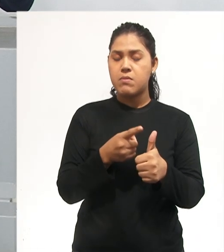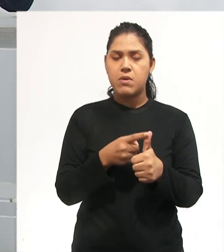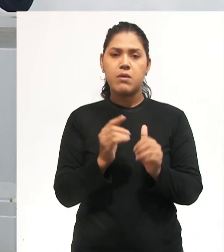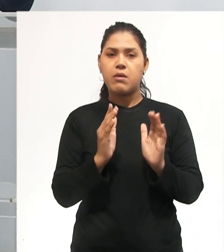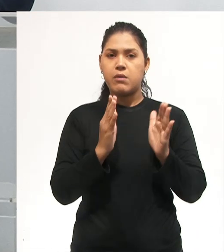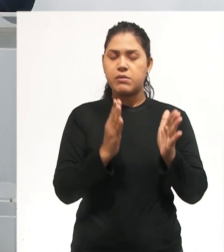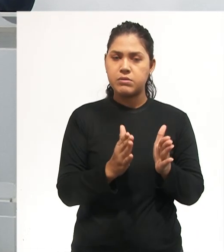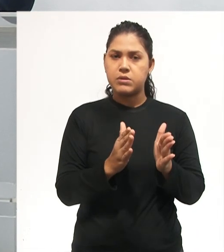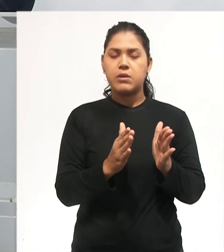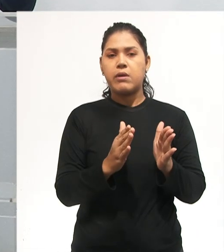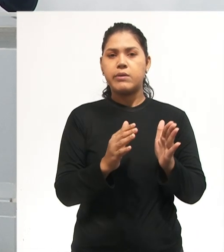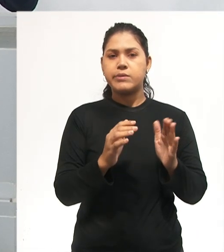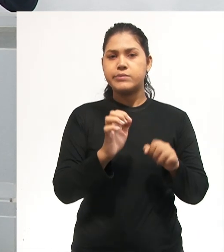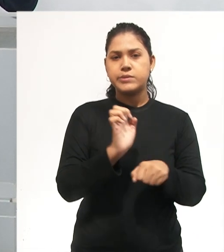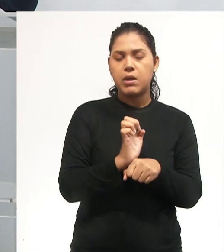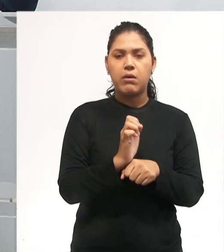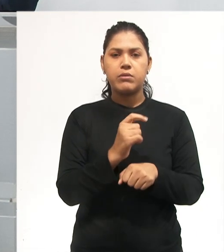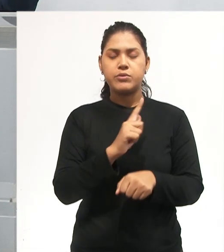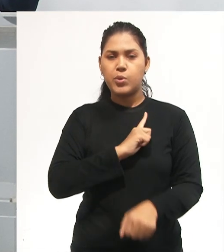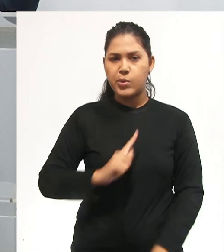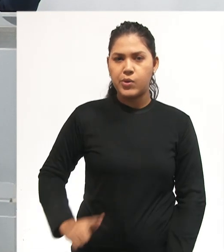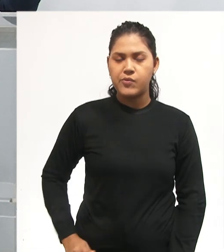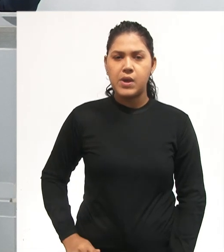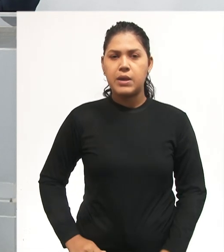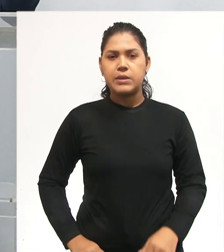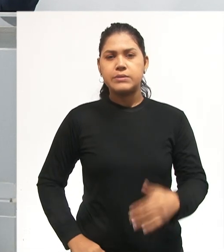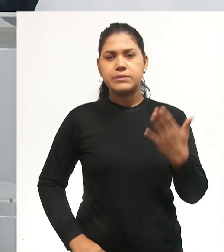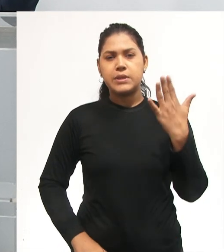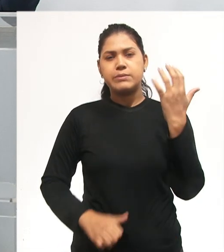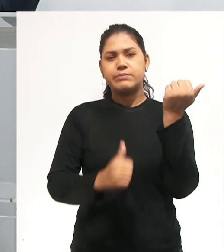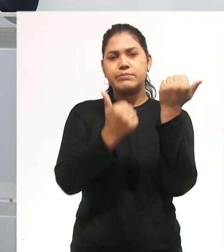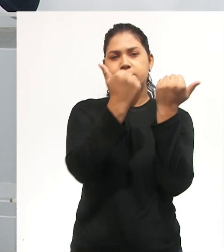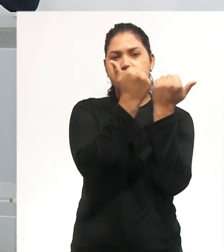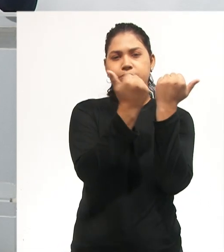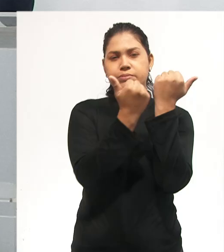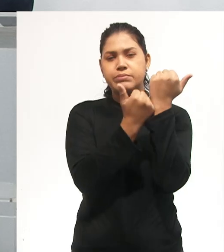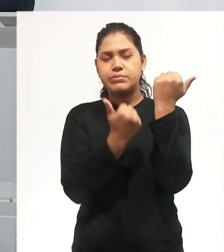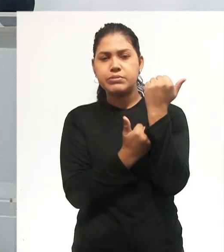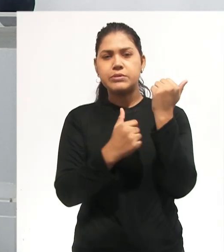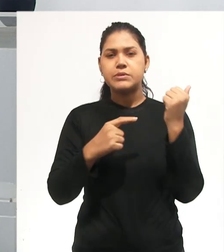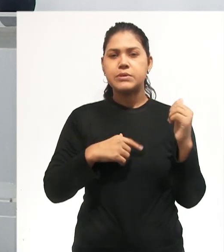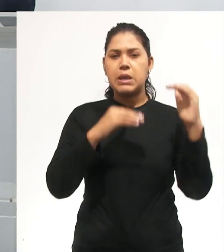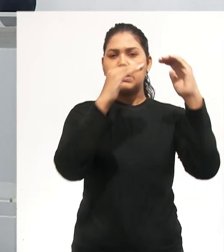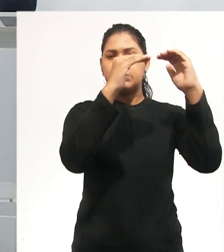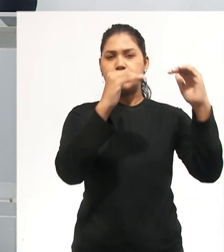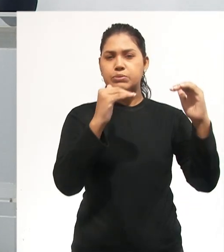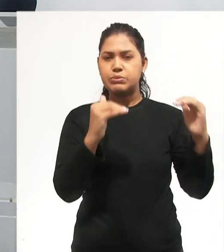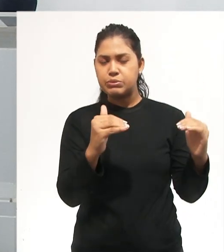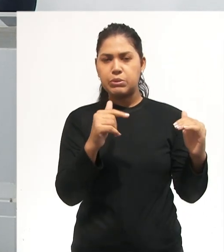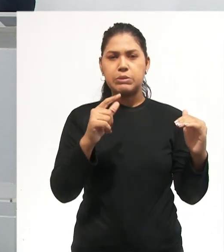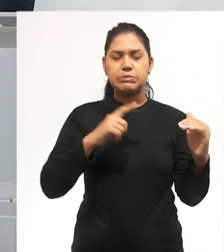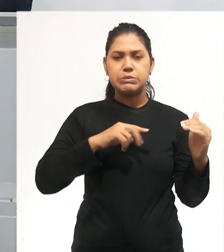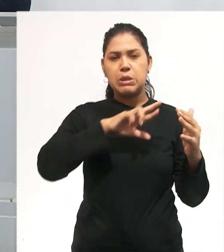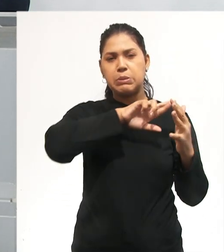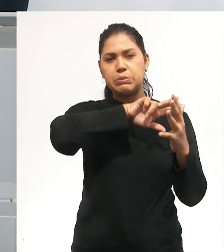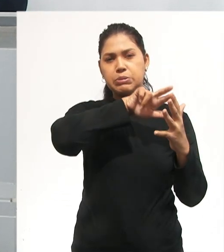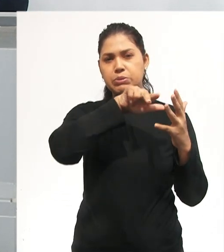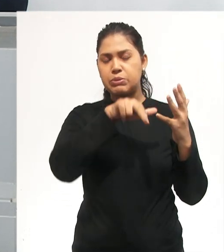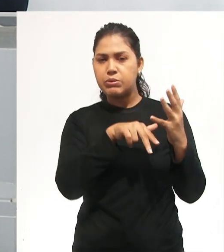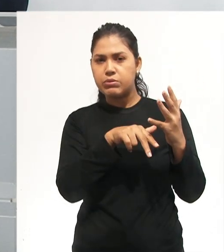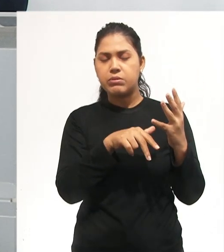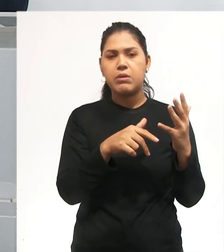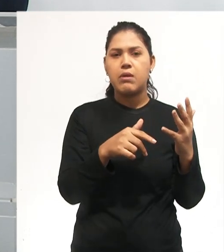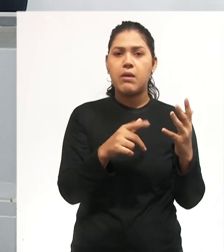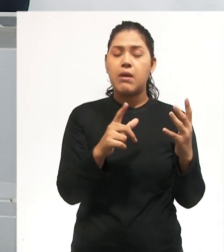mais burocrático, né, no conceito weberiano de burocracia, né, que vocês já viram também, que não é a burocracia do